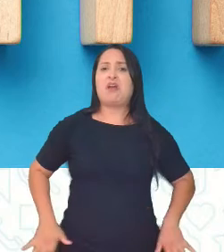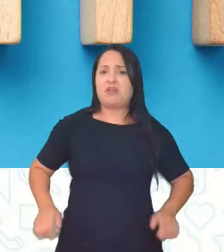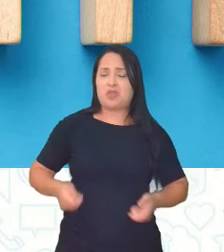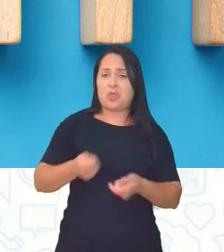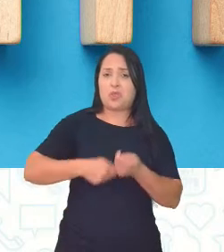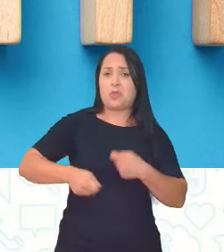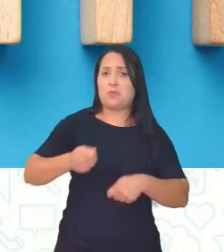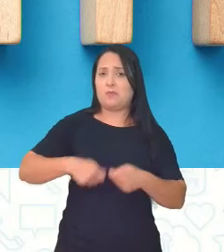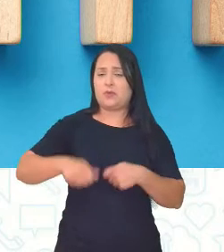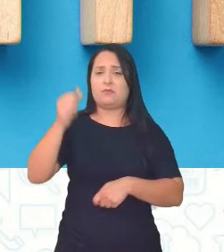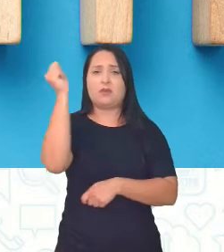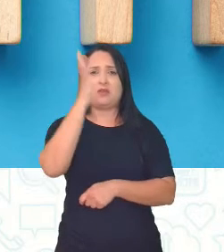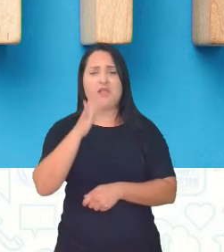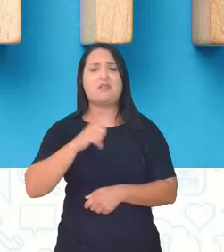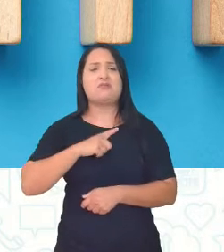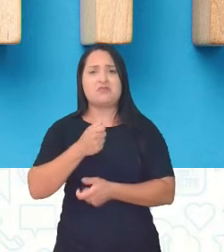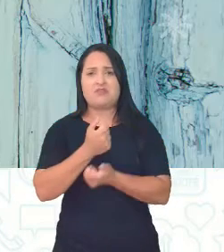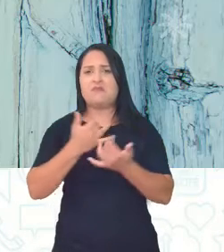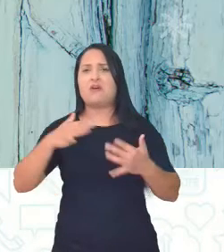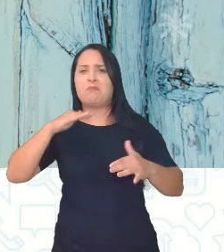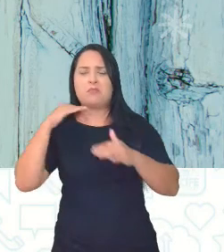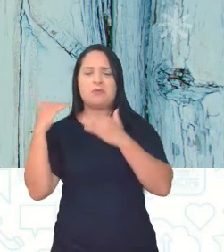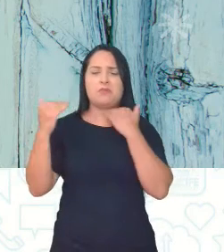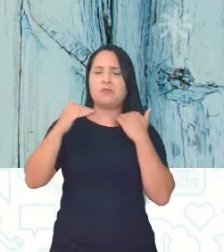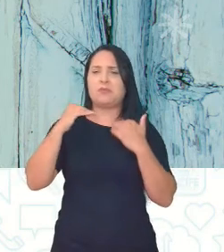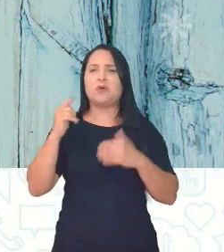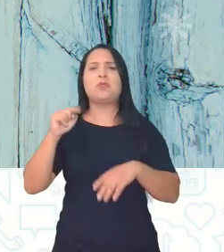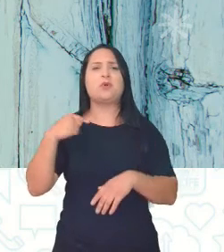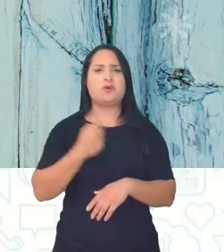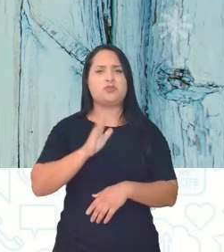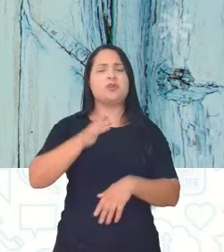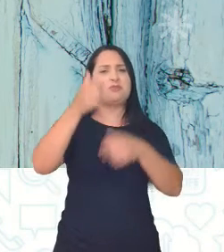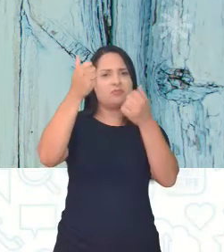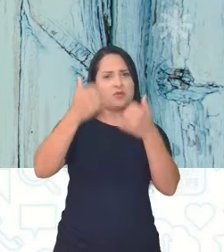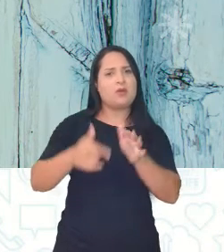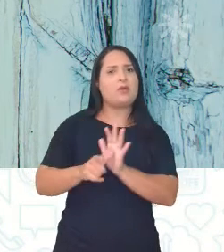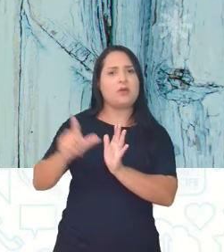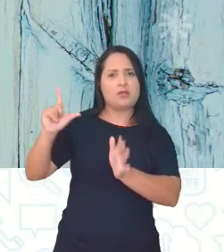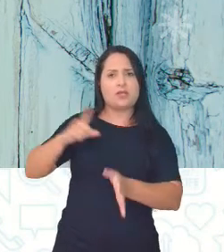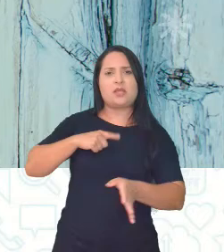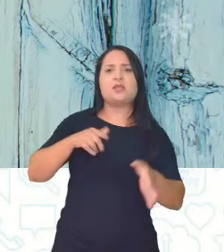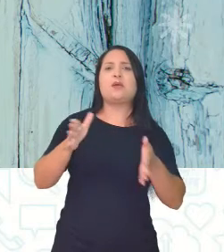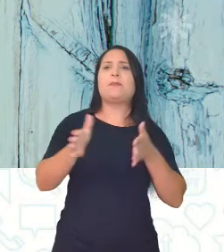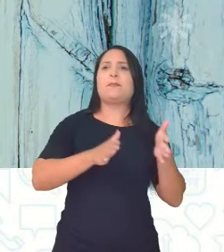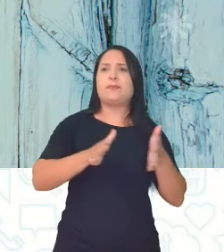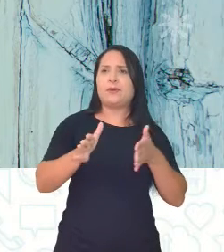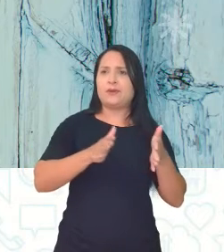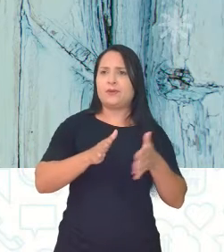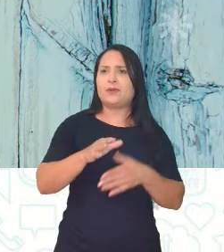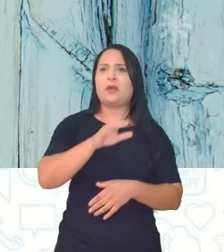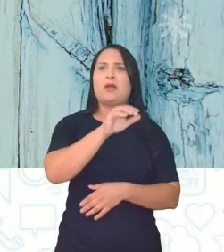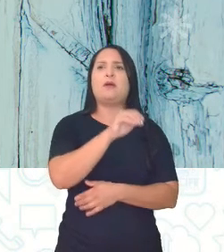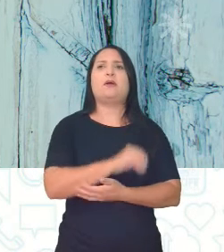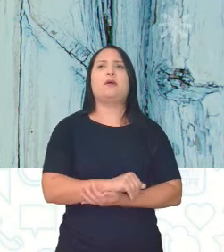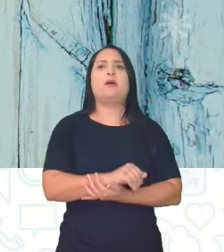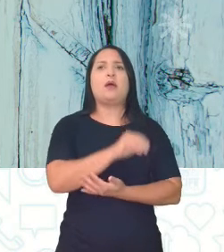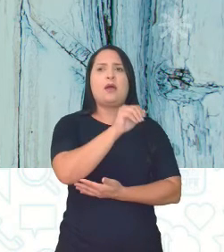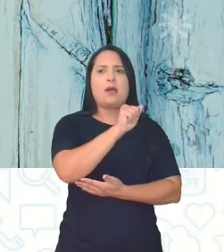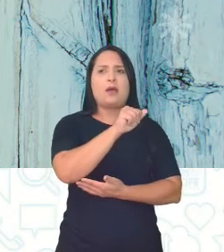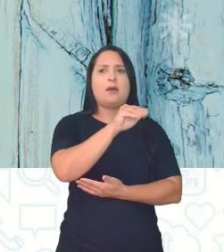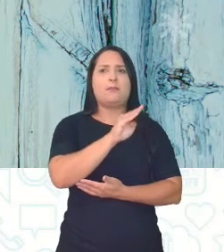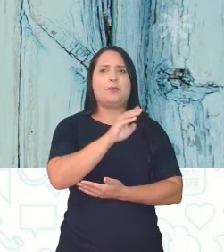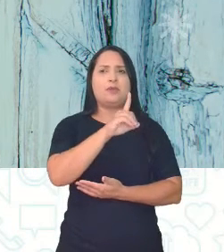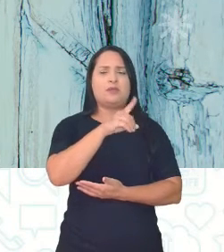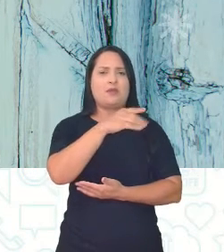muitas mortes. A gente falou isso anteriormente. E aí chega o período da renúncia, né, da abdicação de